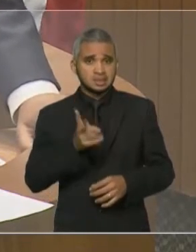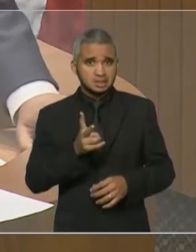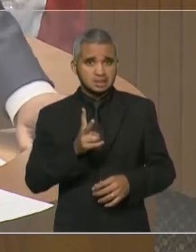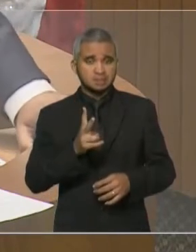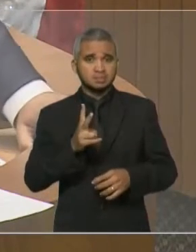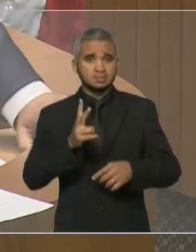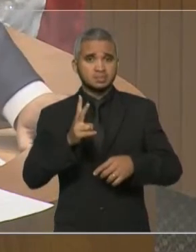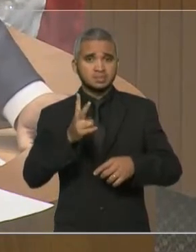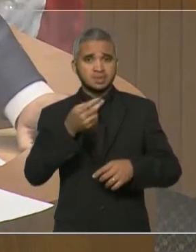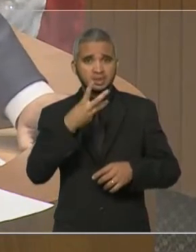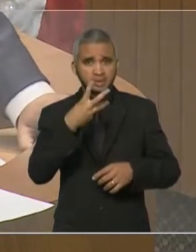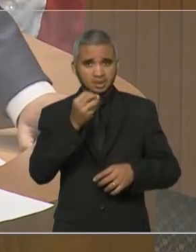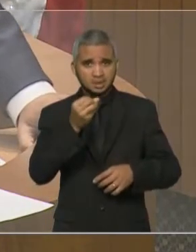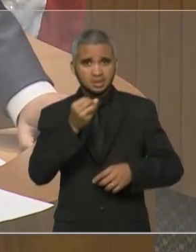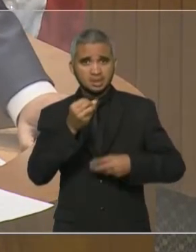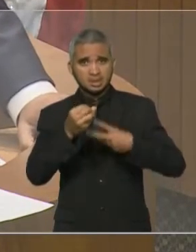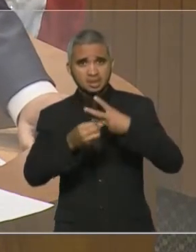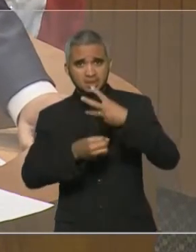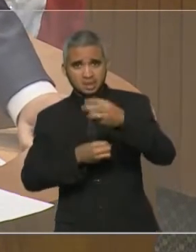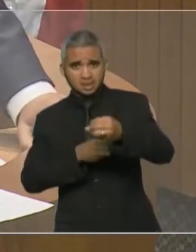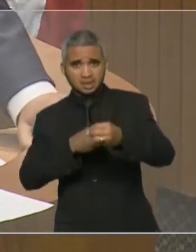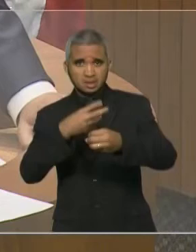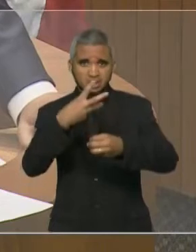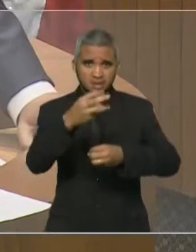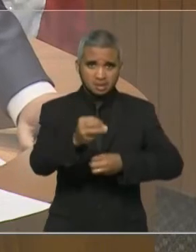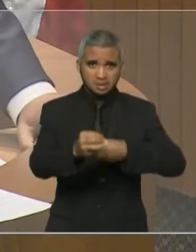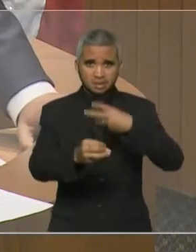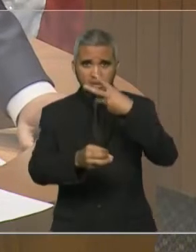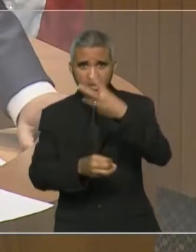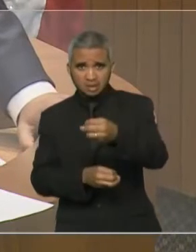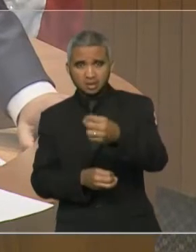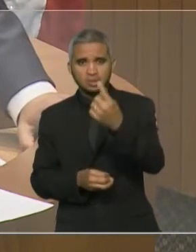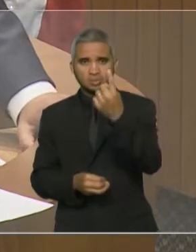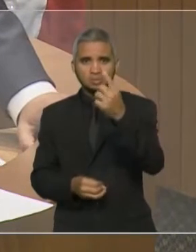mais, paga-se 1% a mais.